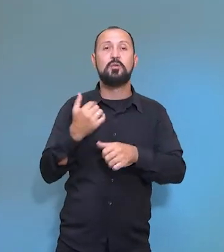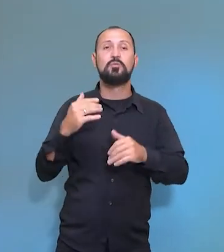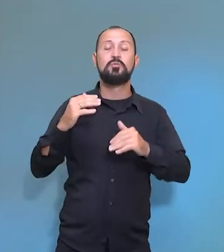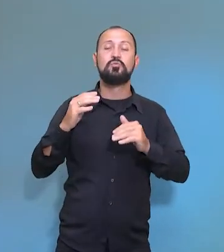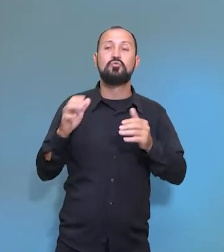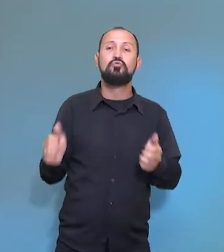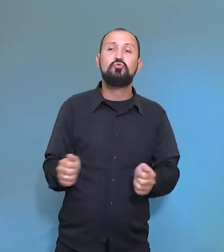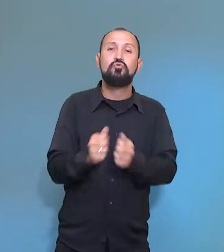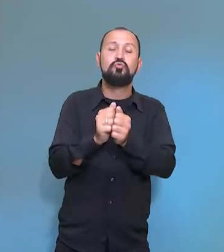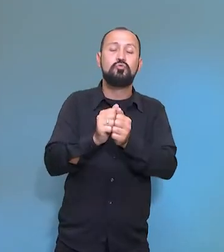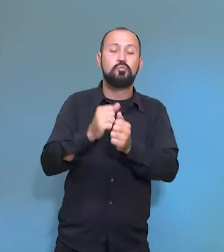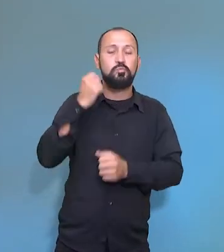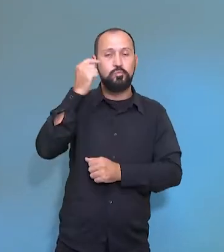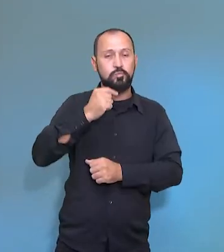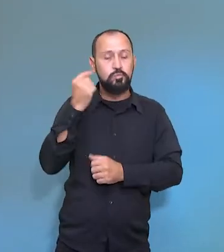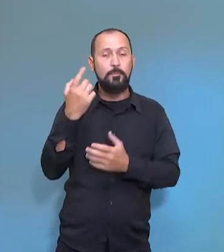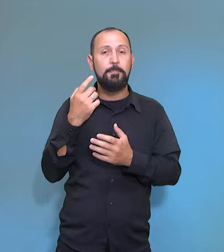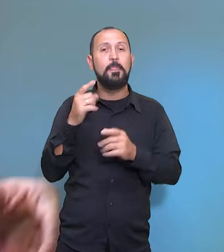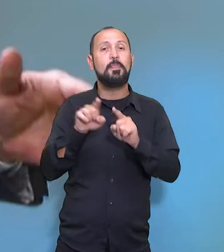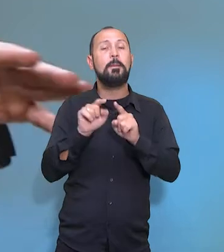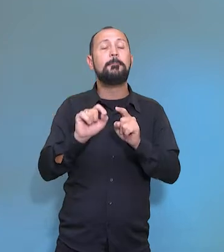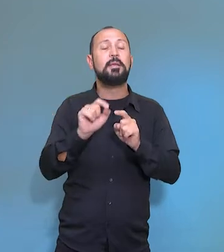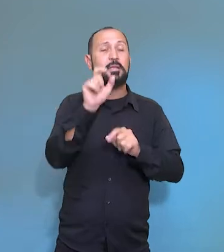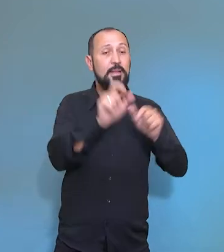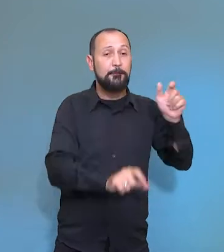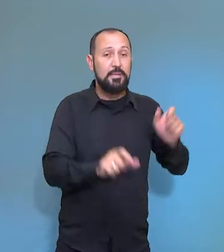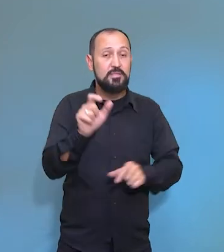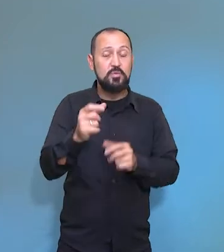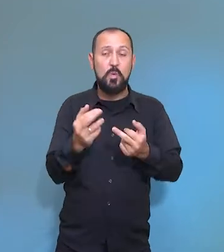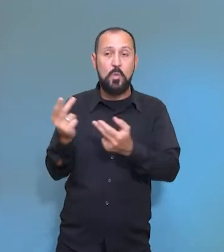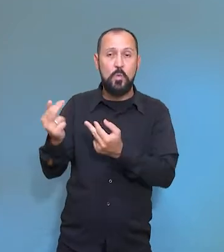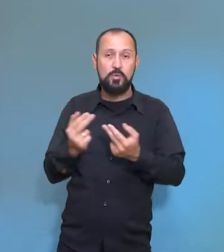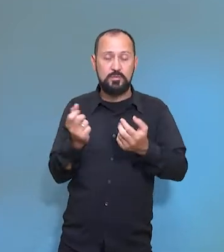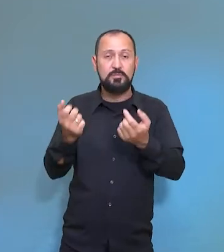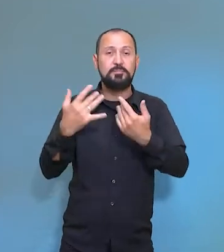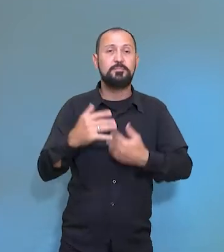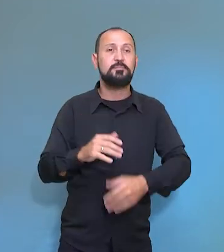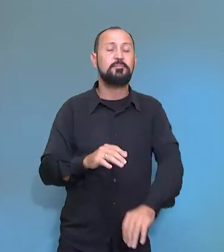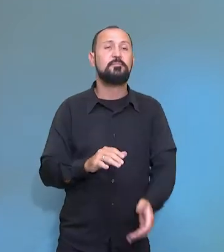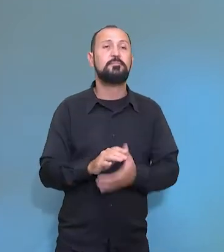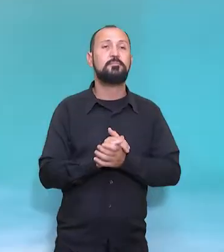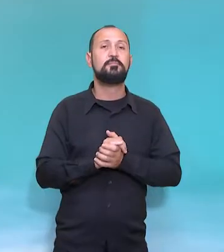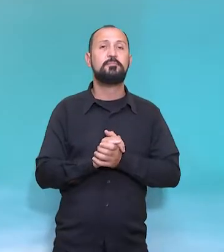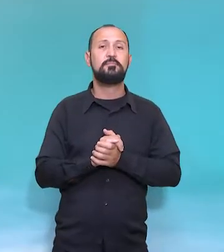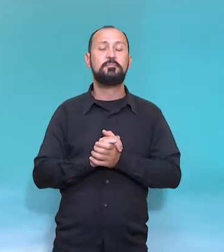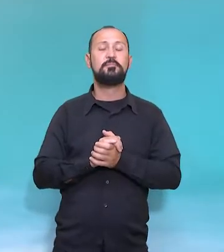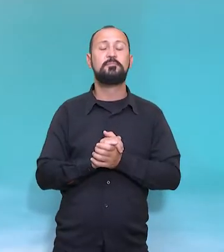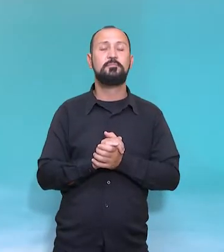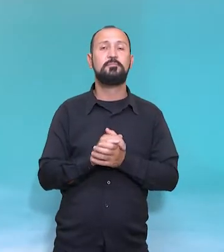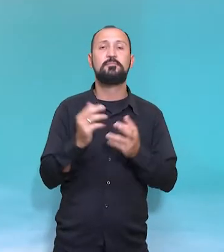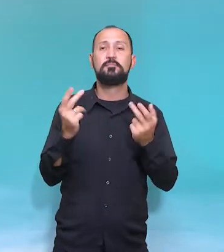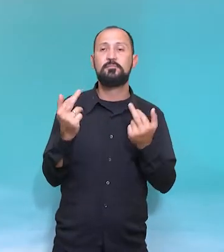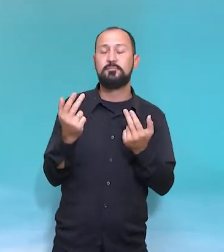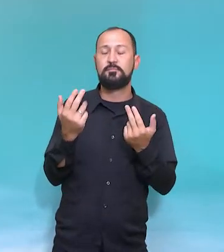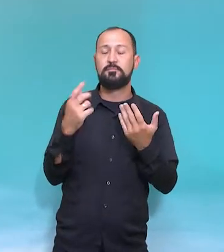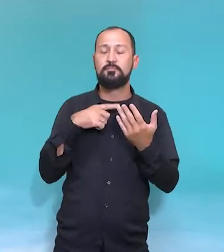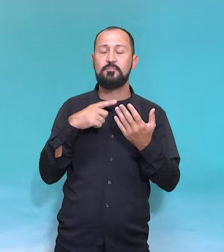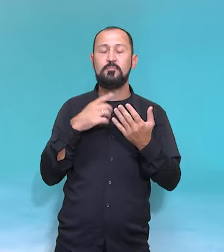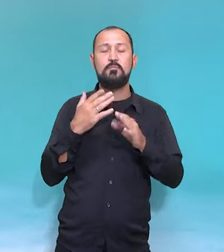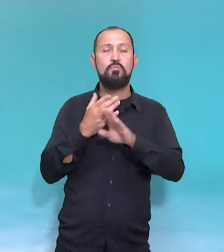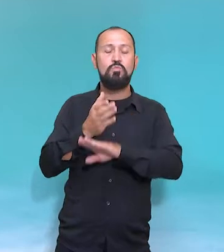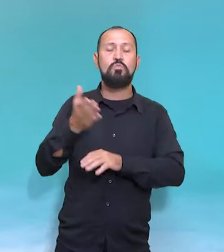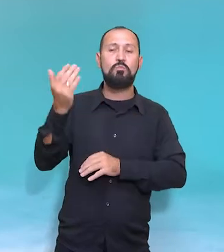efetiva do advogado a partir disso, do advogado e também do cidadão, como você bem enfatizou. Assim como a